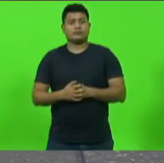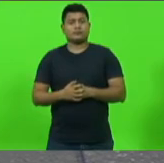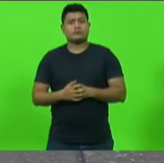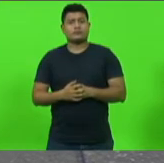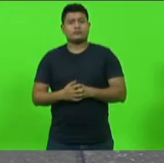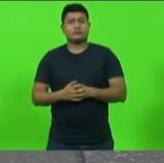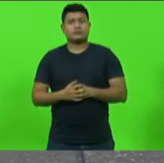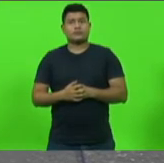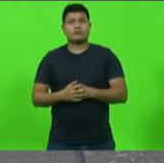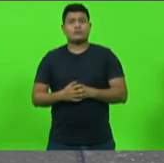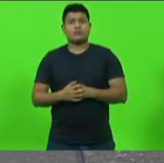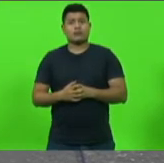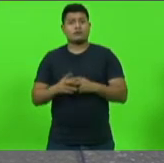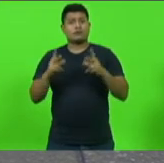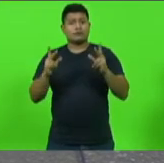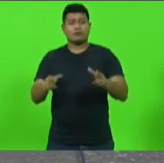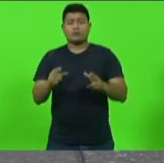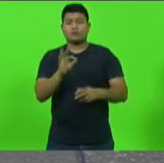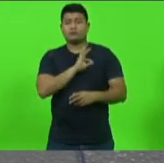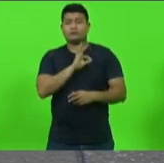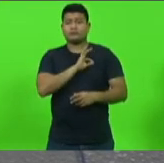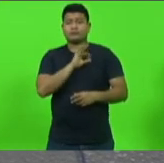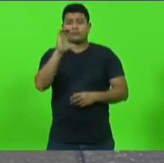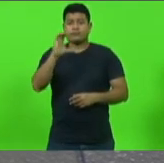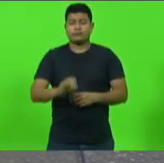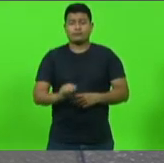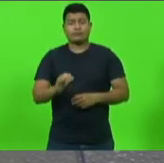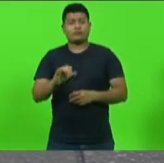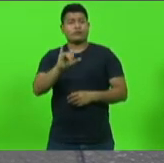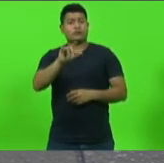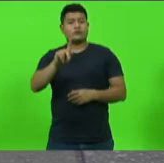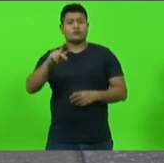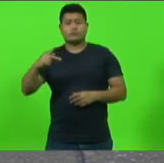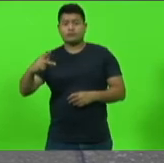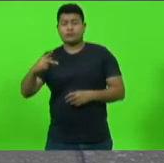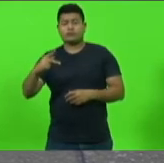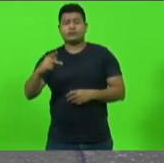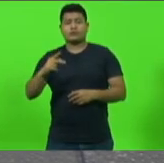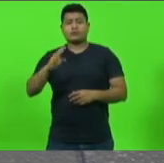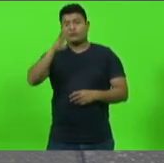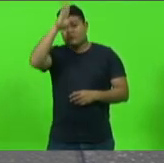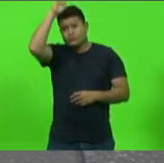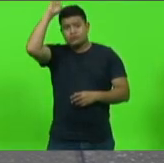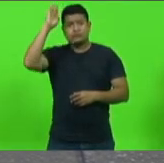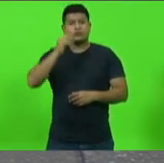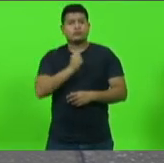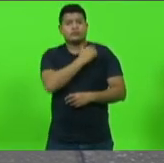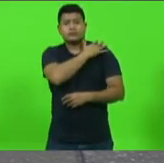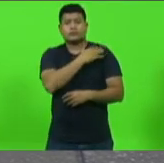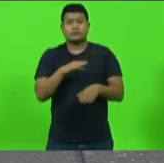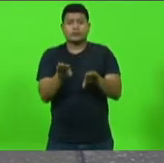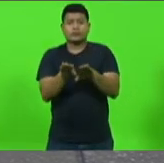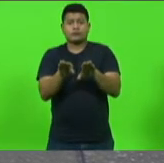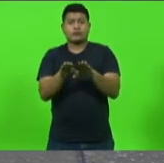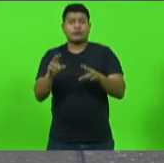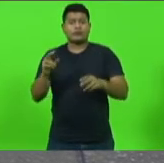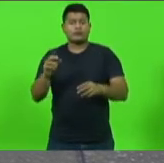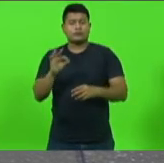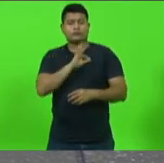mesma carreira da Polícia Civil, do IGP, do Bombeiro Militar, da Polícia Penal.